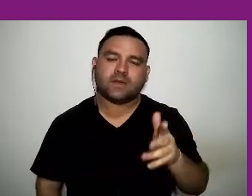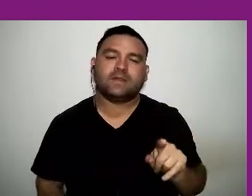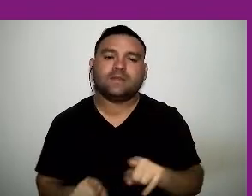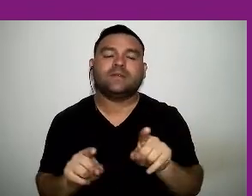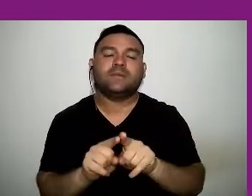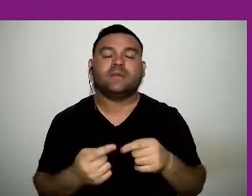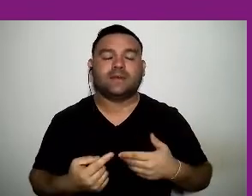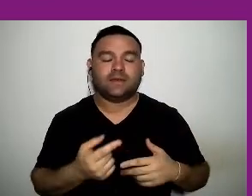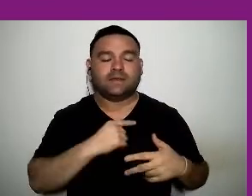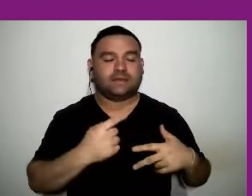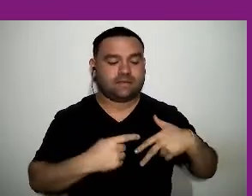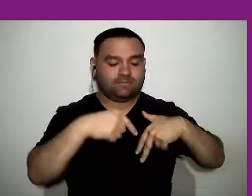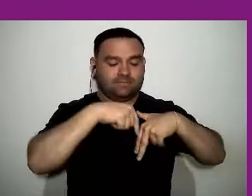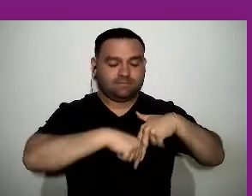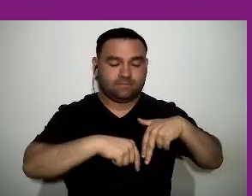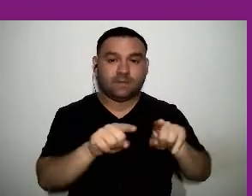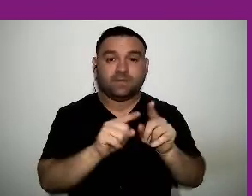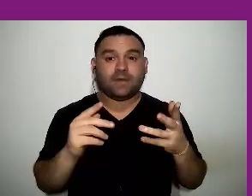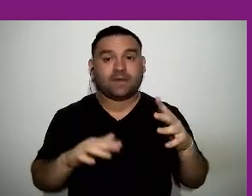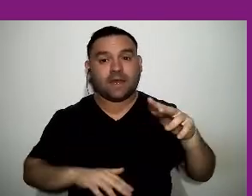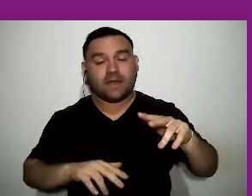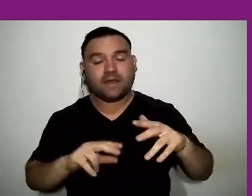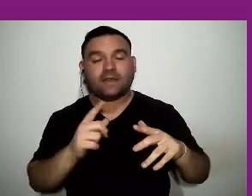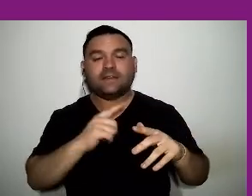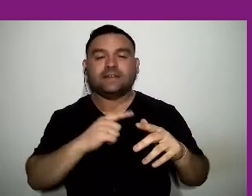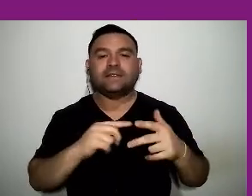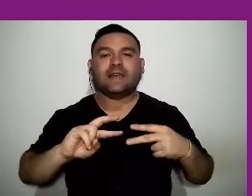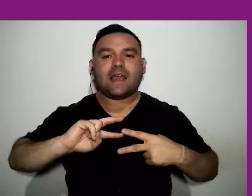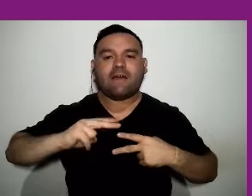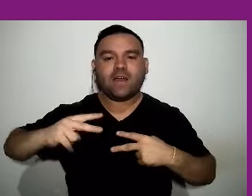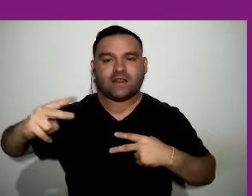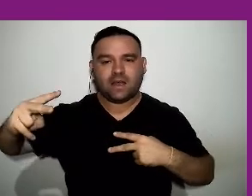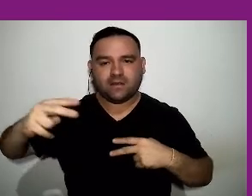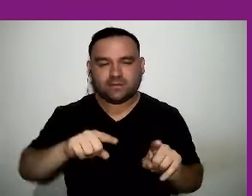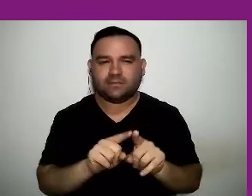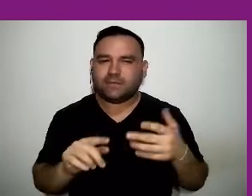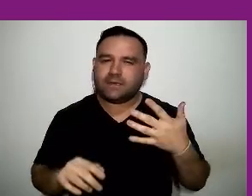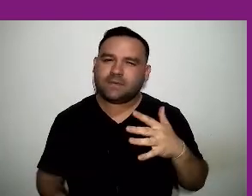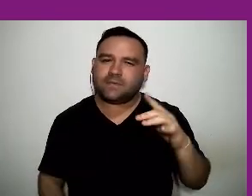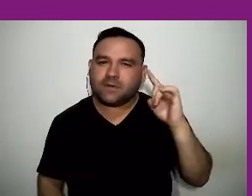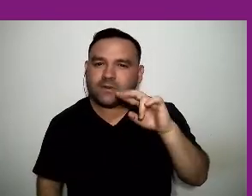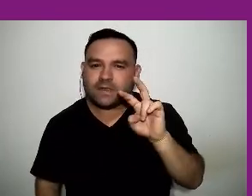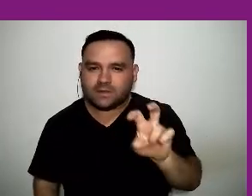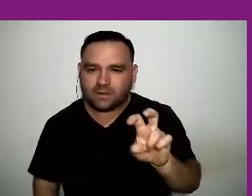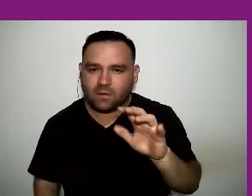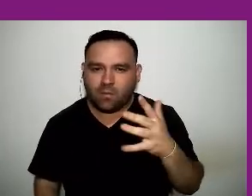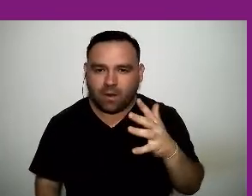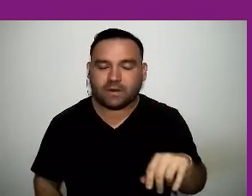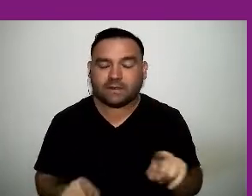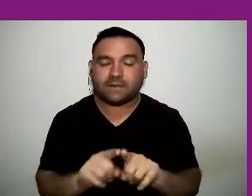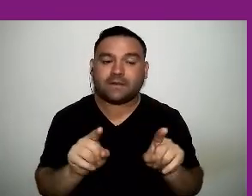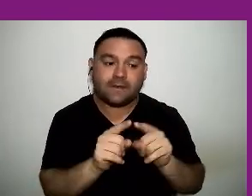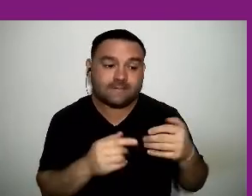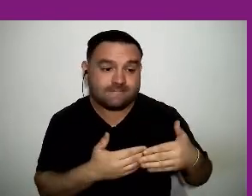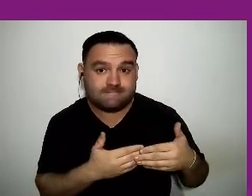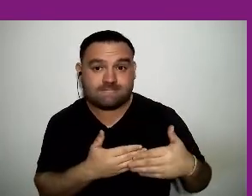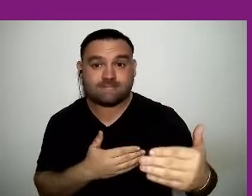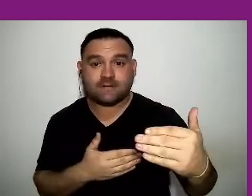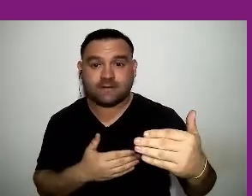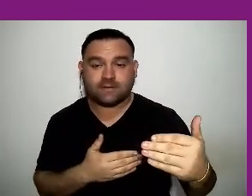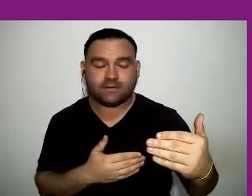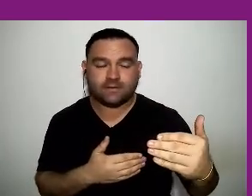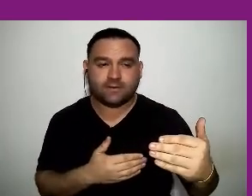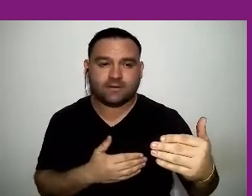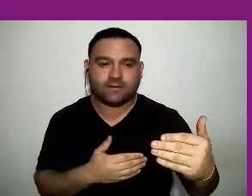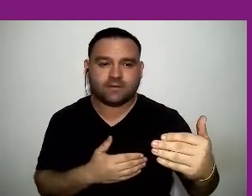de incubação, inclusive de algumas variantes que vêm aparecendo, é em torno de 5 dias, e a partir do momento